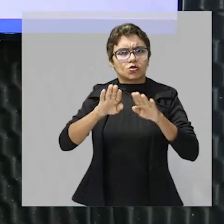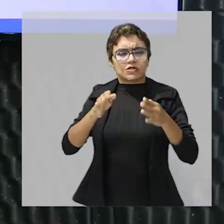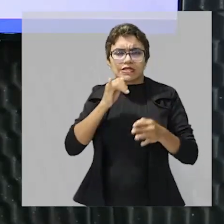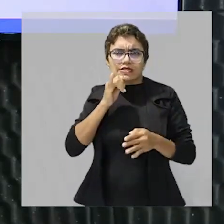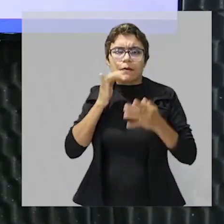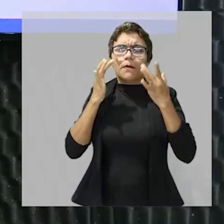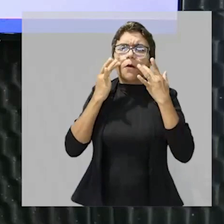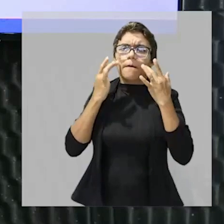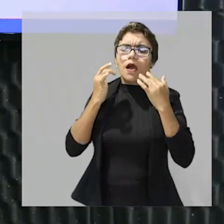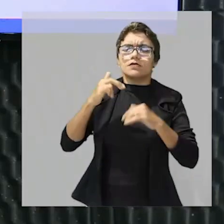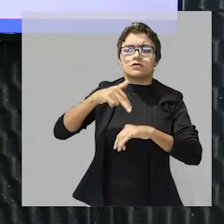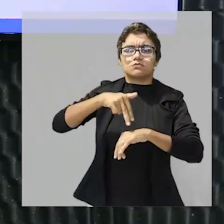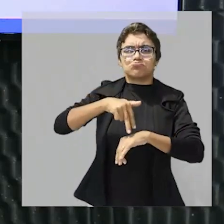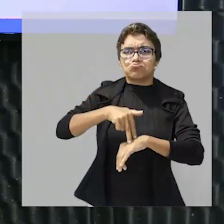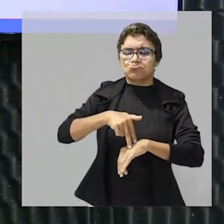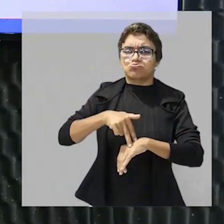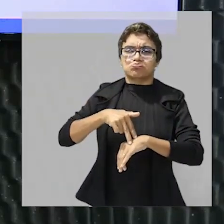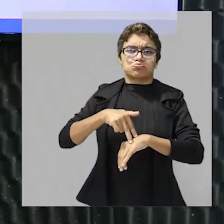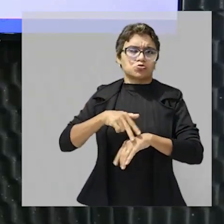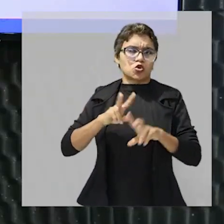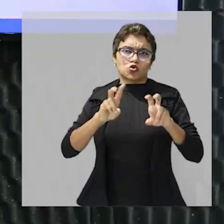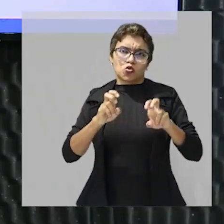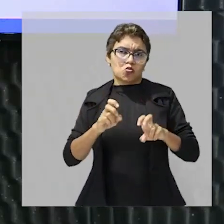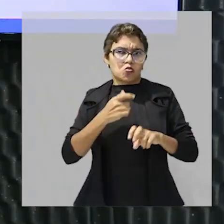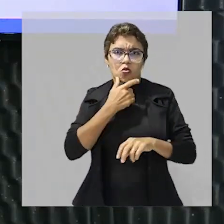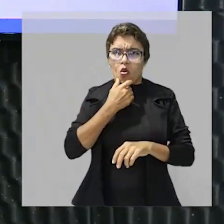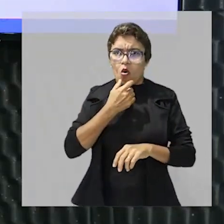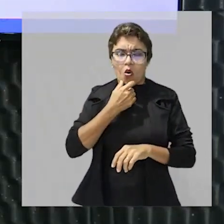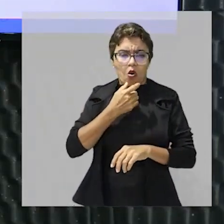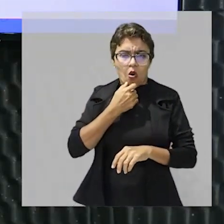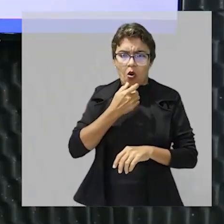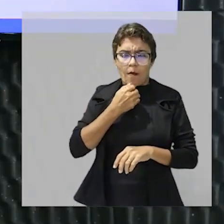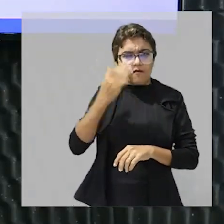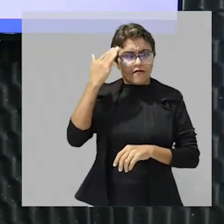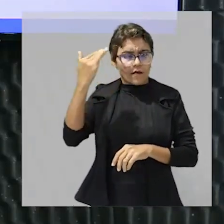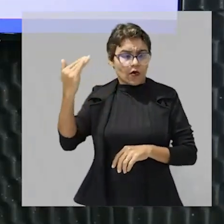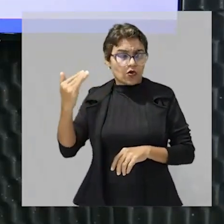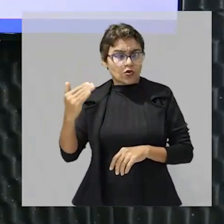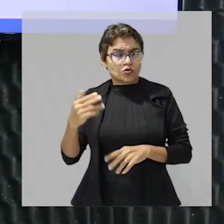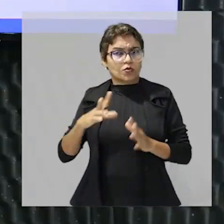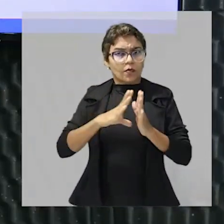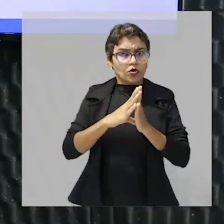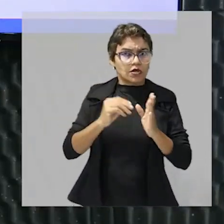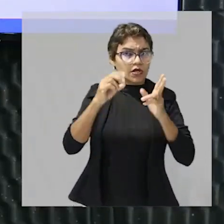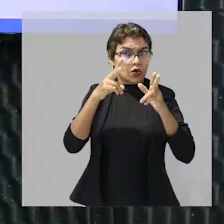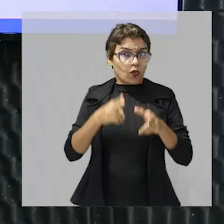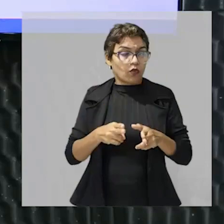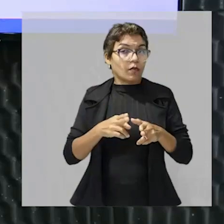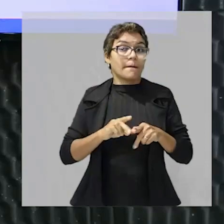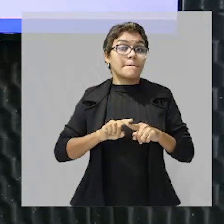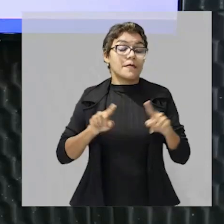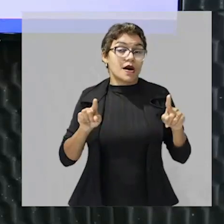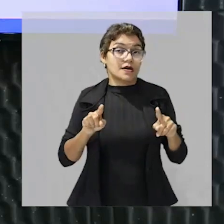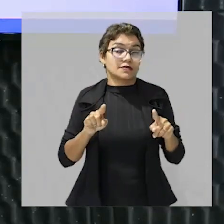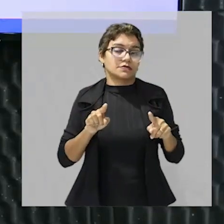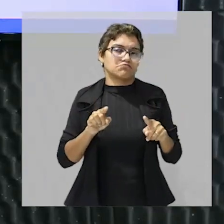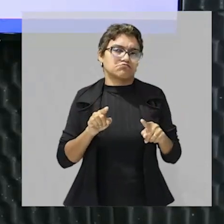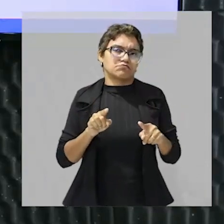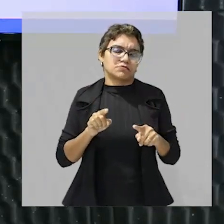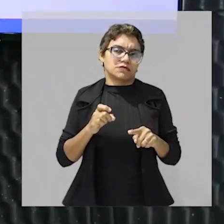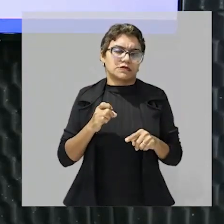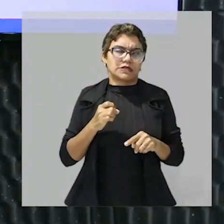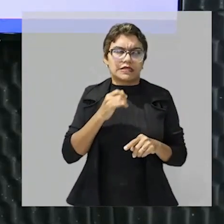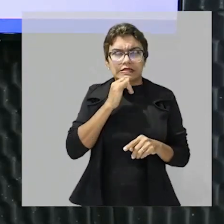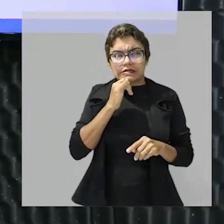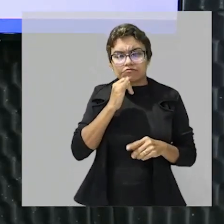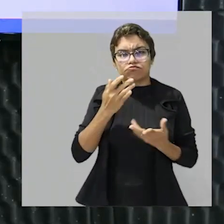William Shakespeare, com os moldes do século XVI, inclusive com o mesmo modelo, pode ser uma coisa interessante. Mas será que